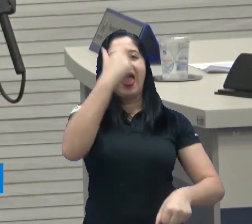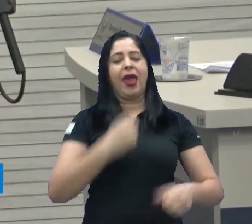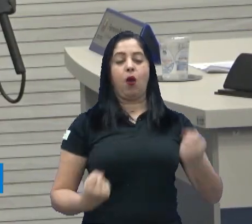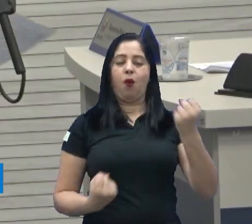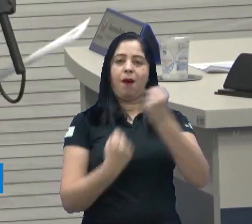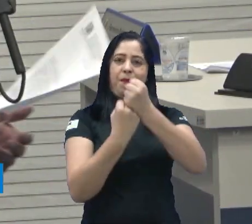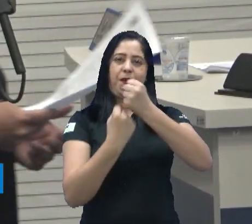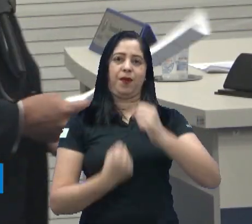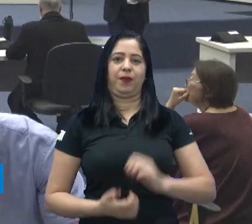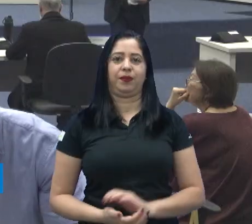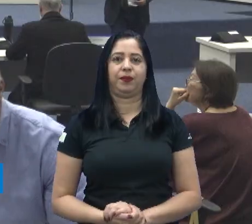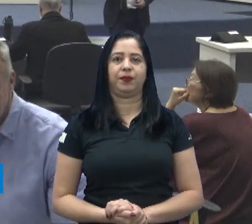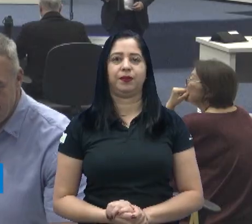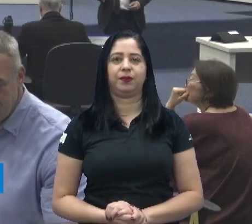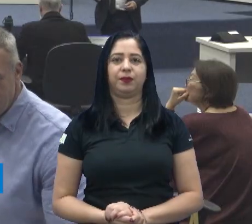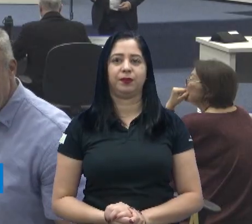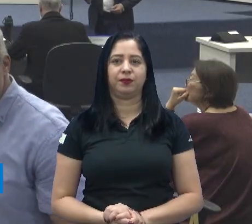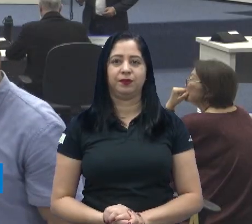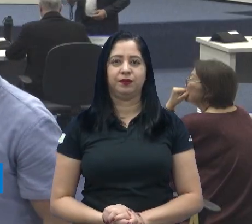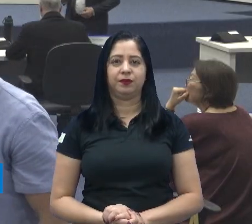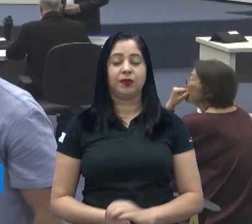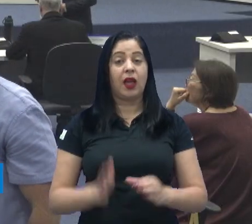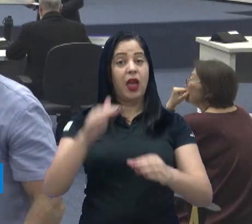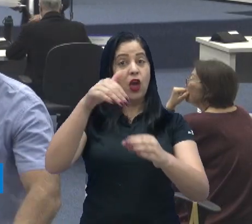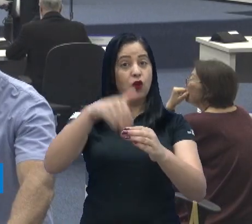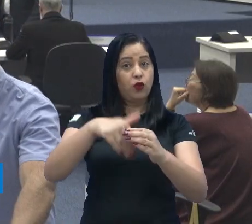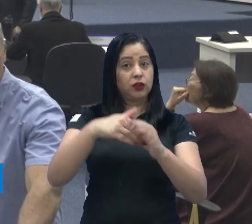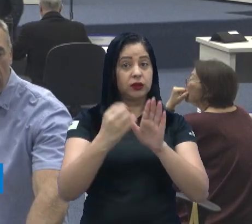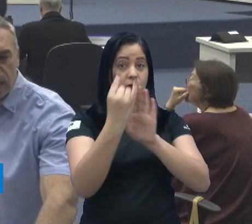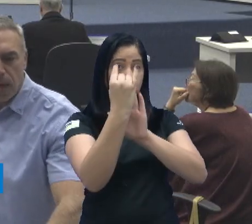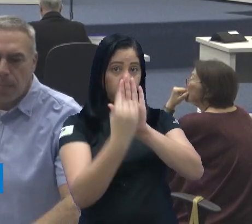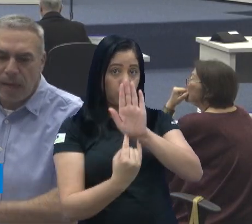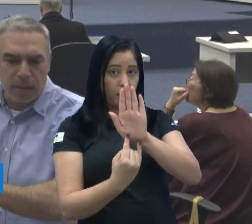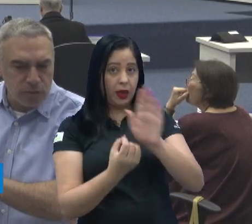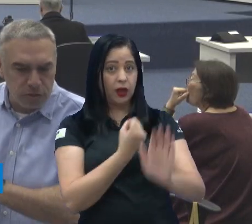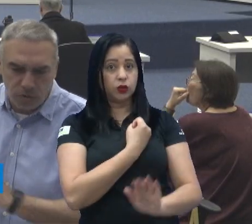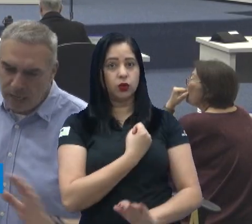vereador. Em votação, requerimento de número